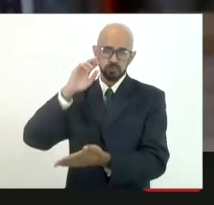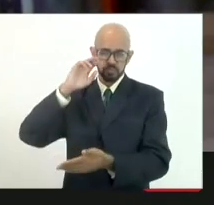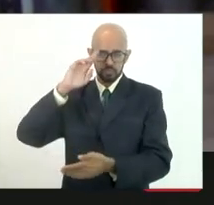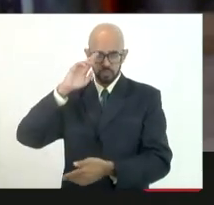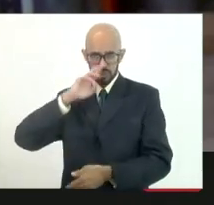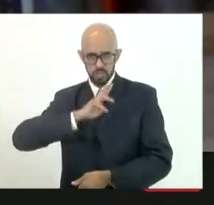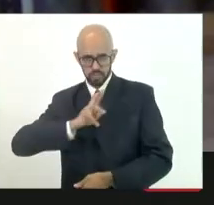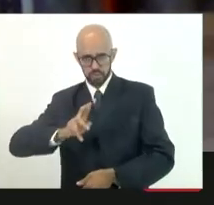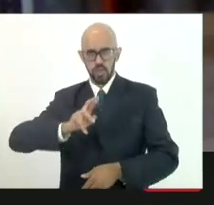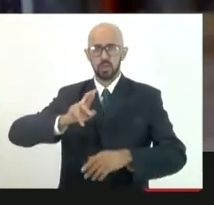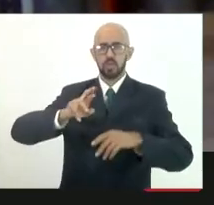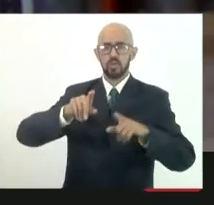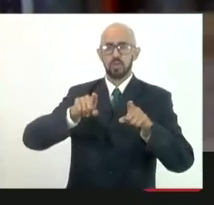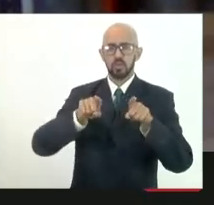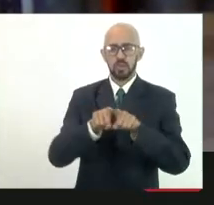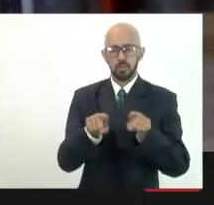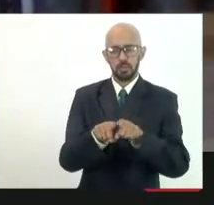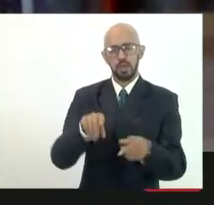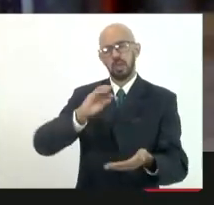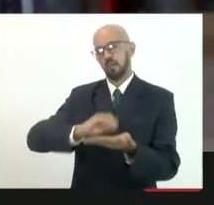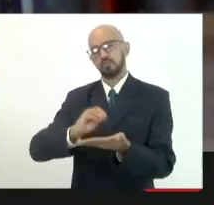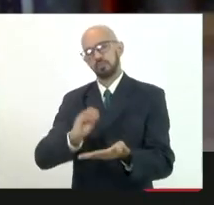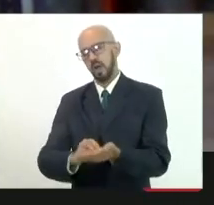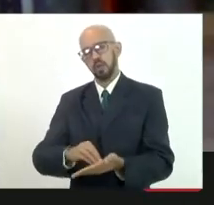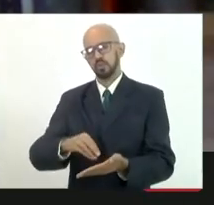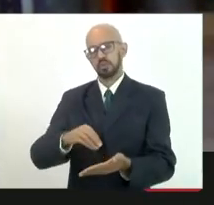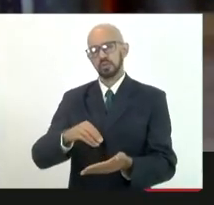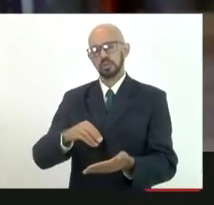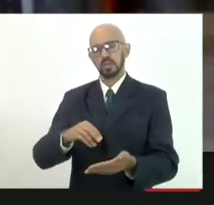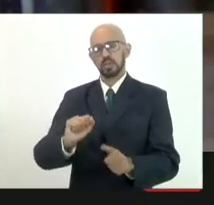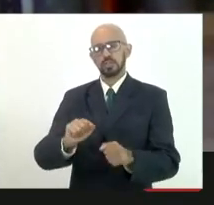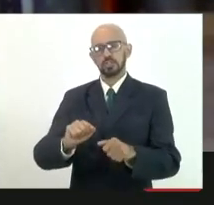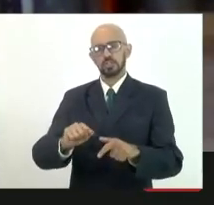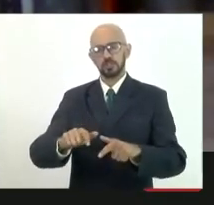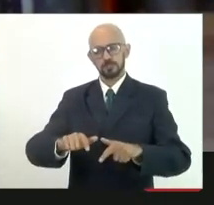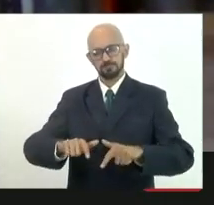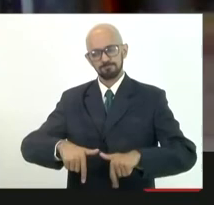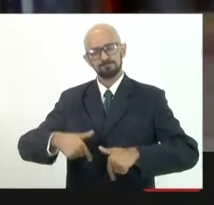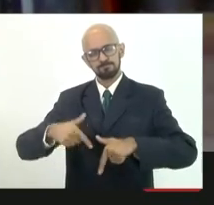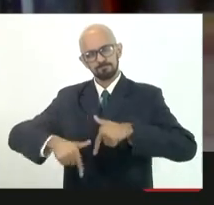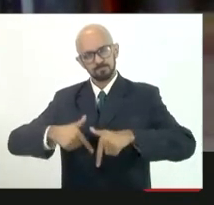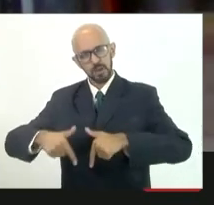geral, a falta de eficácia dessa legislação, né,